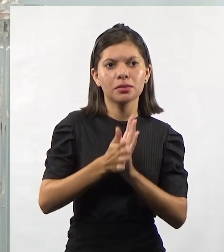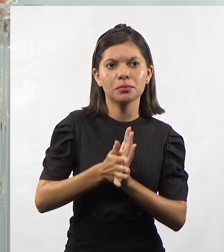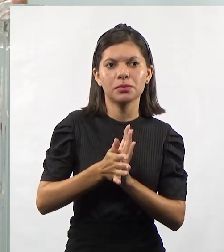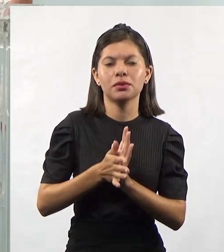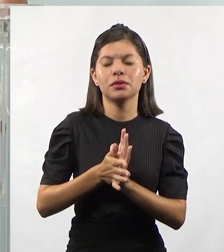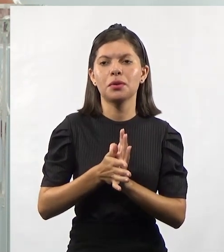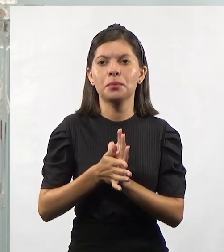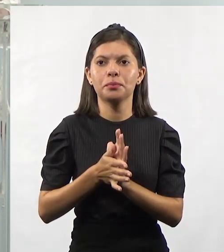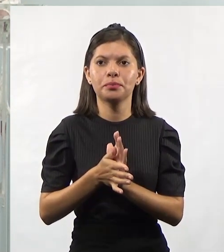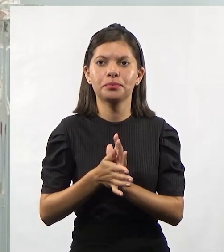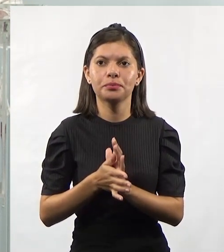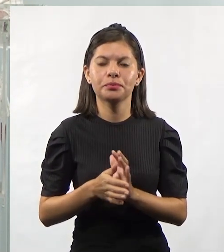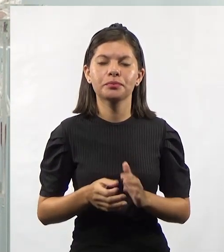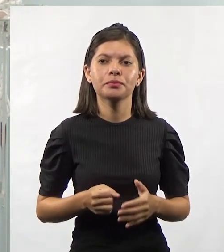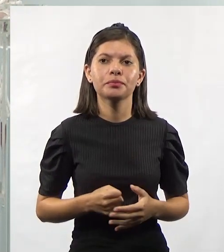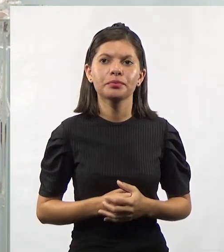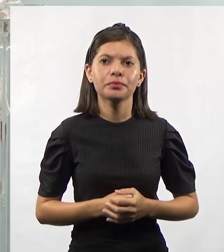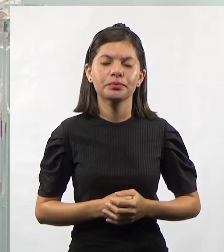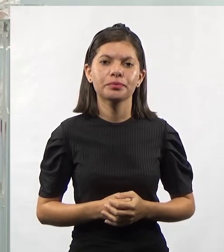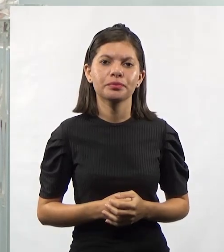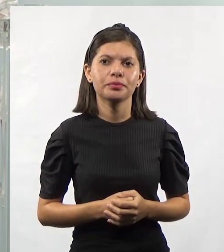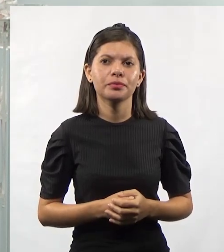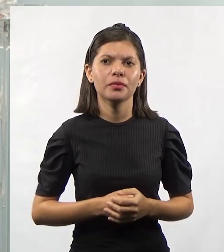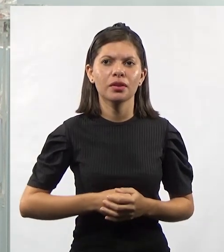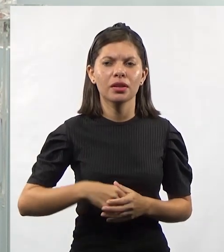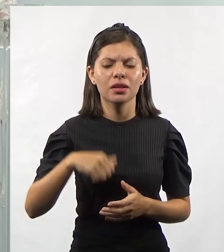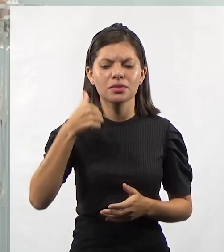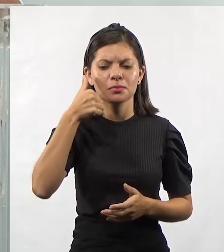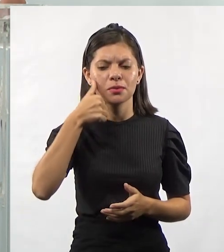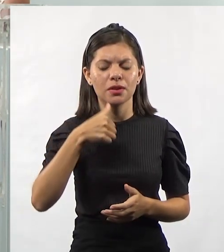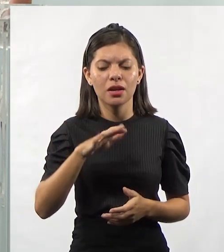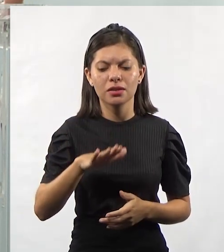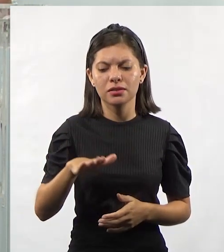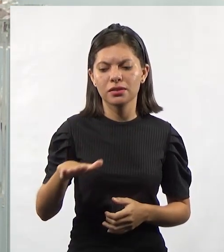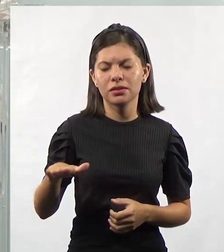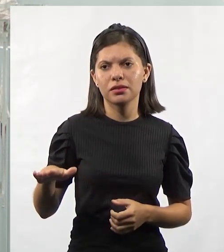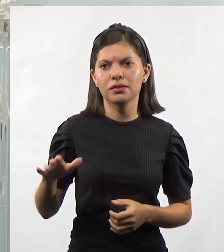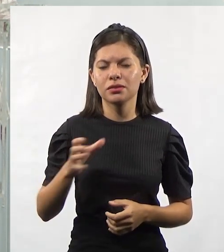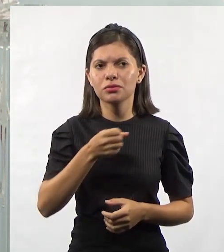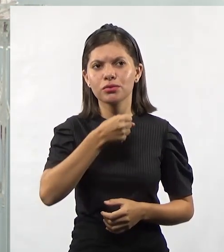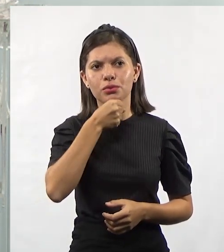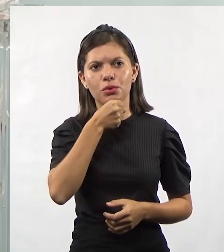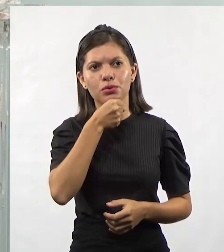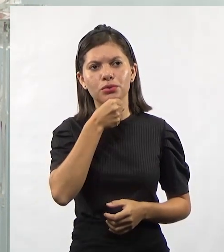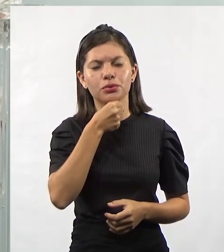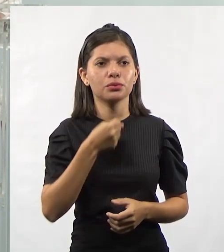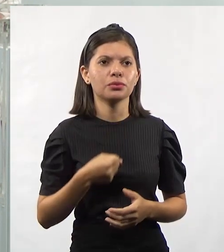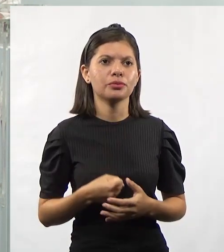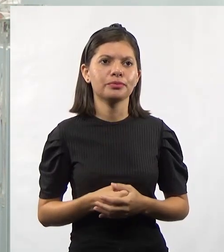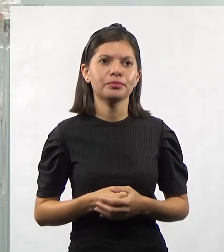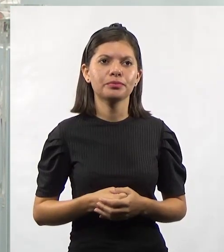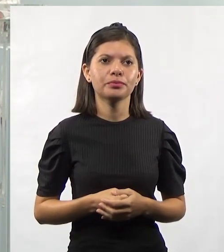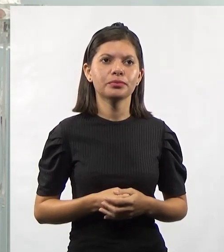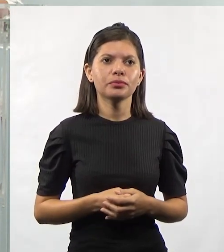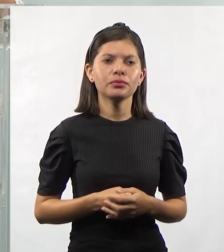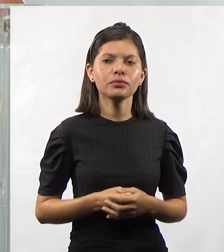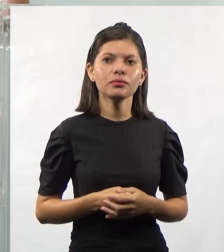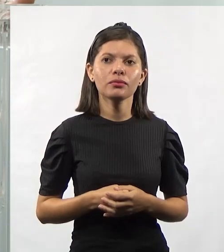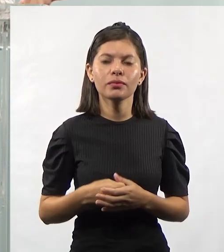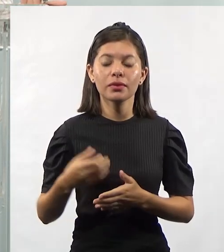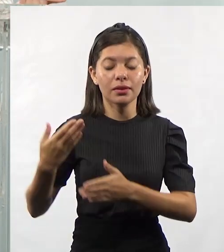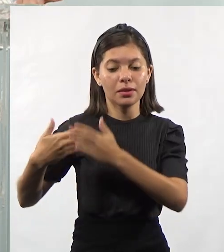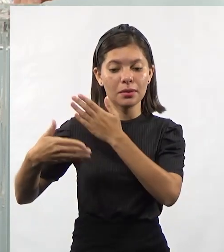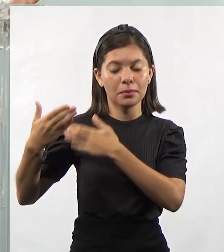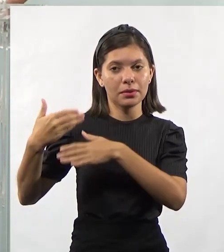discrimina uma pessoa, violenta uma pessoa, a maneira como as mulheres, as crianças, os idosos são violentados. Há muito